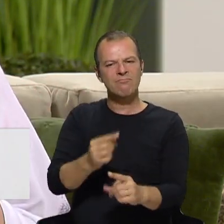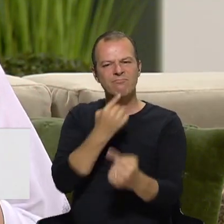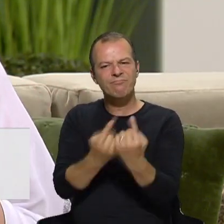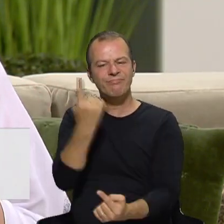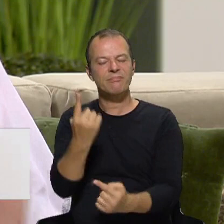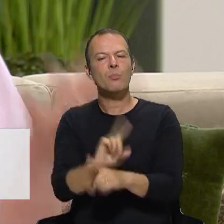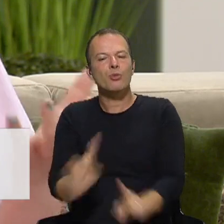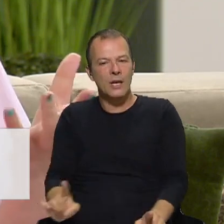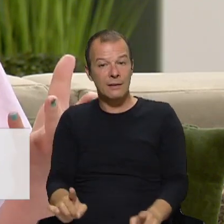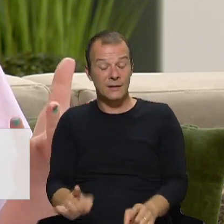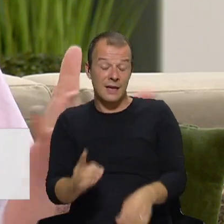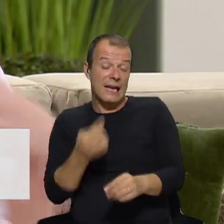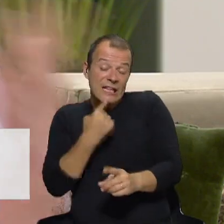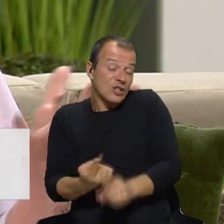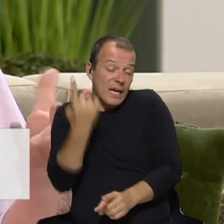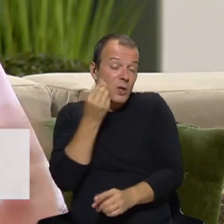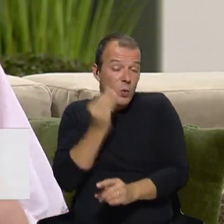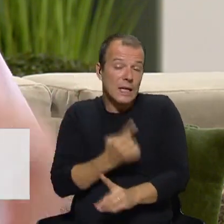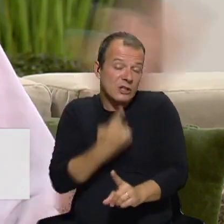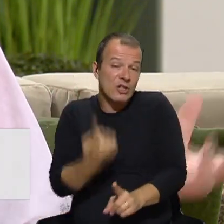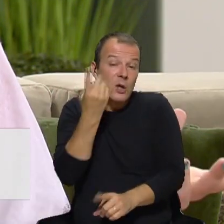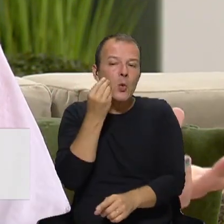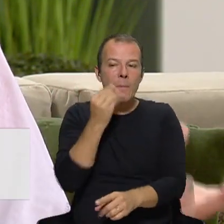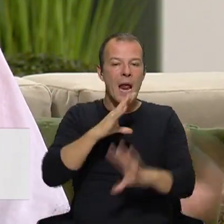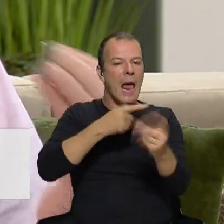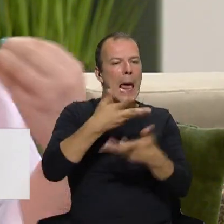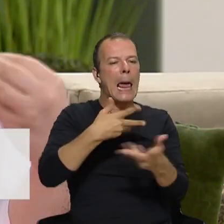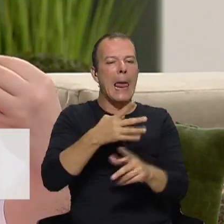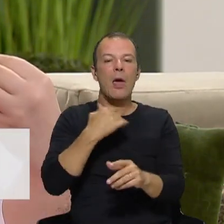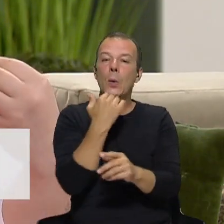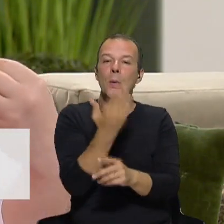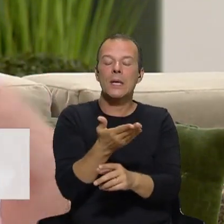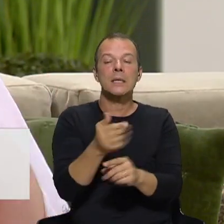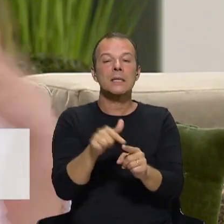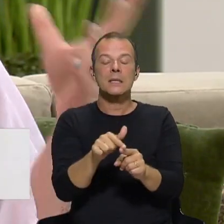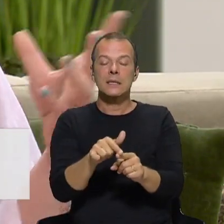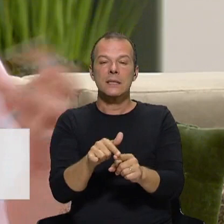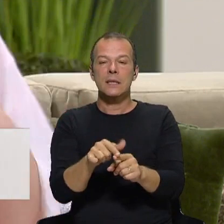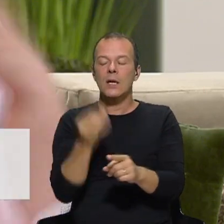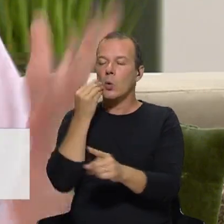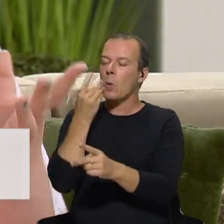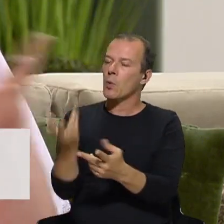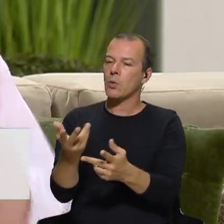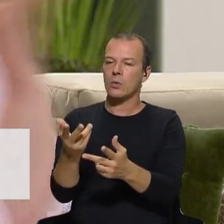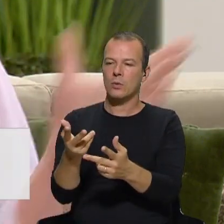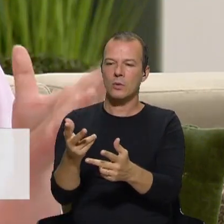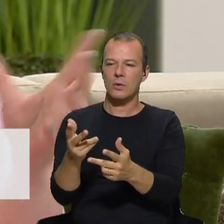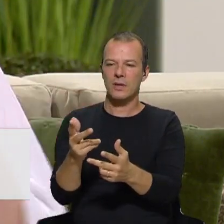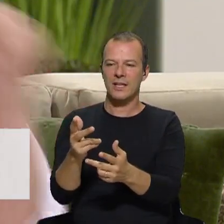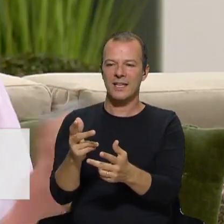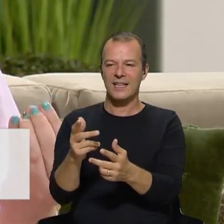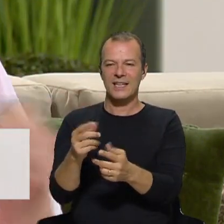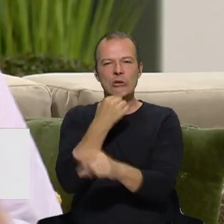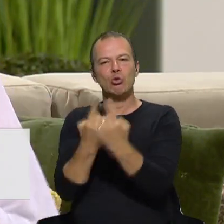Porque na verdade é estranho, não sabem, não é? É estranho. Como é que eu falo tão bem e como é que esta outra